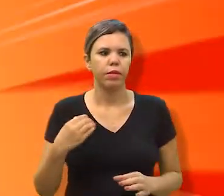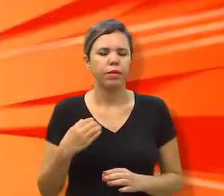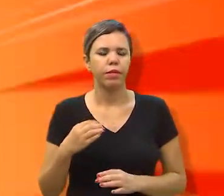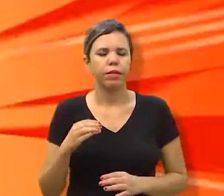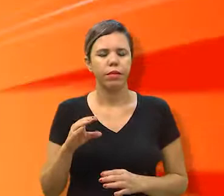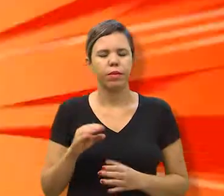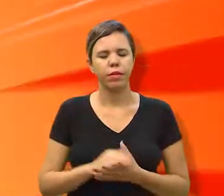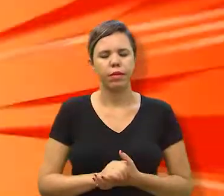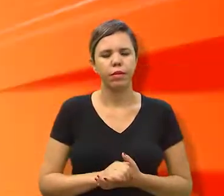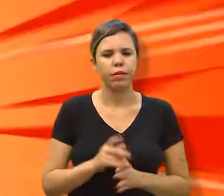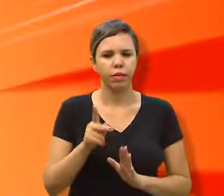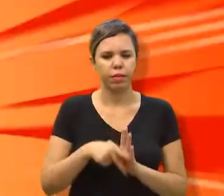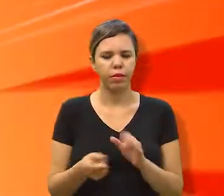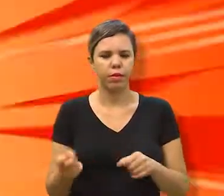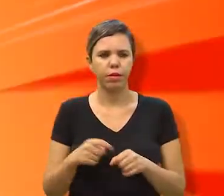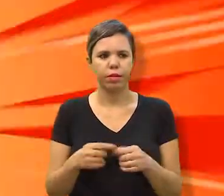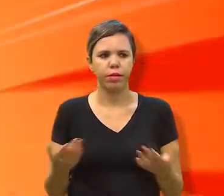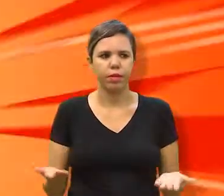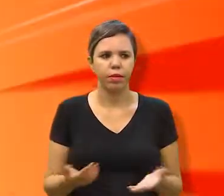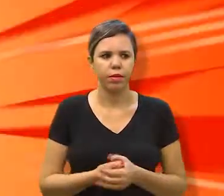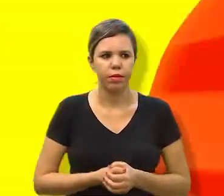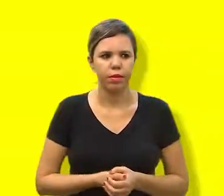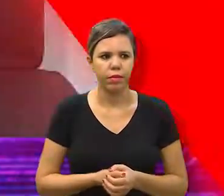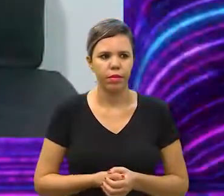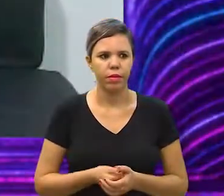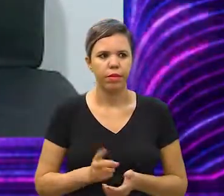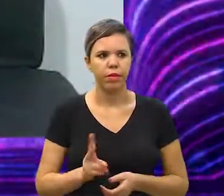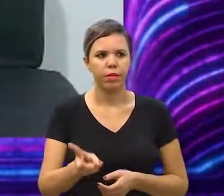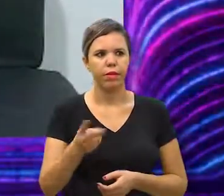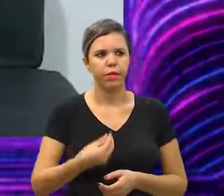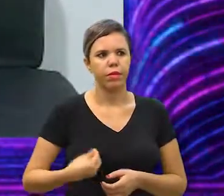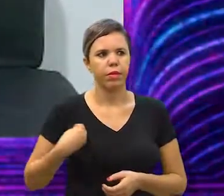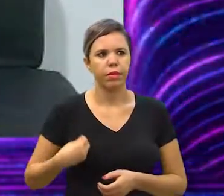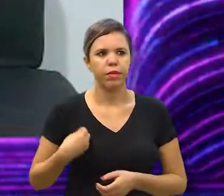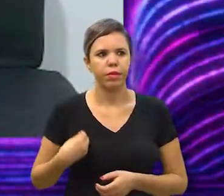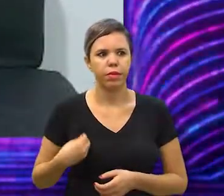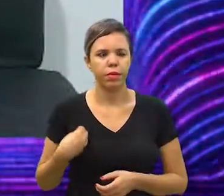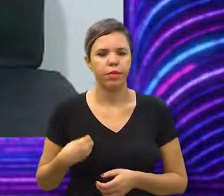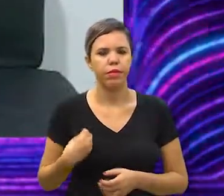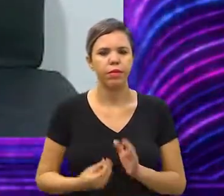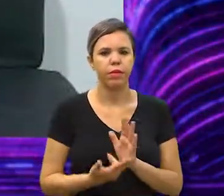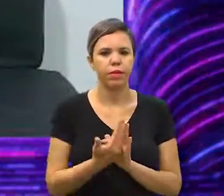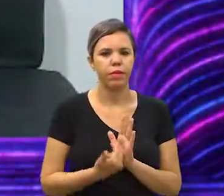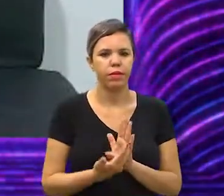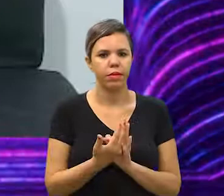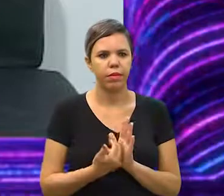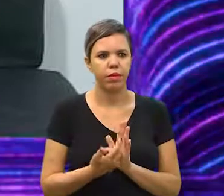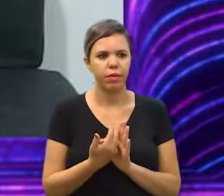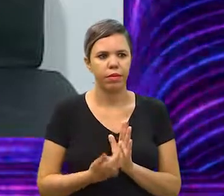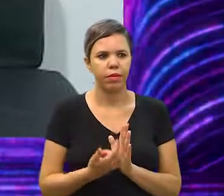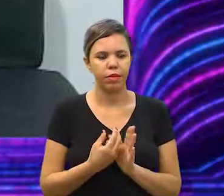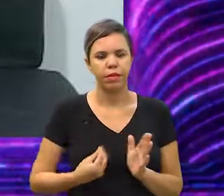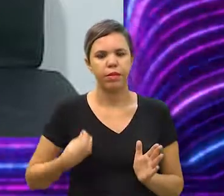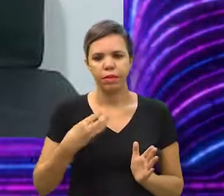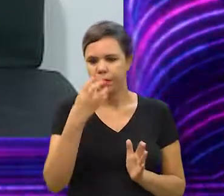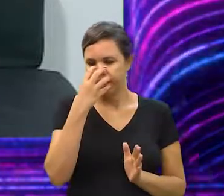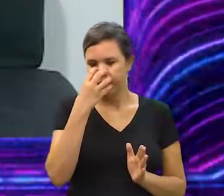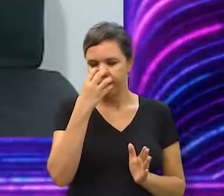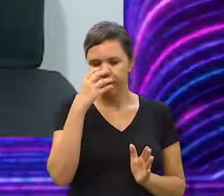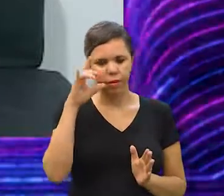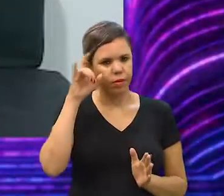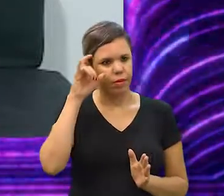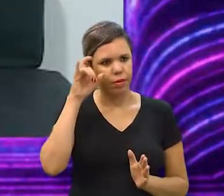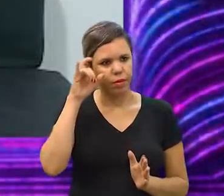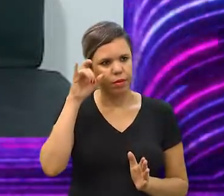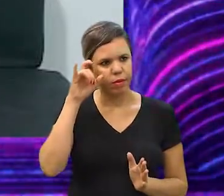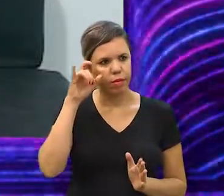Eu vou retomar esse projeto agora. E eu continuo com Minha Vida de Cão, né? Que são as tirinhas do Minha Vida de Cão, que eu tô lá no